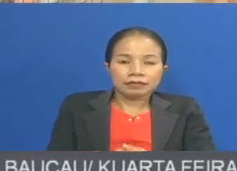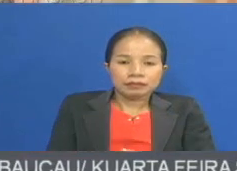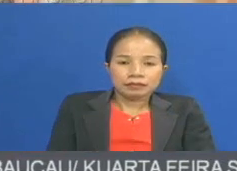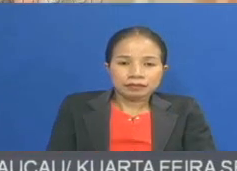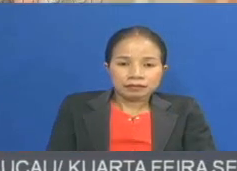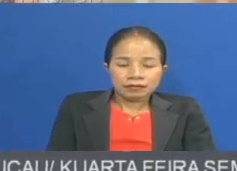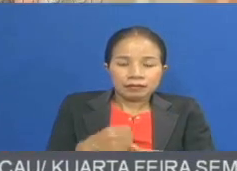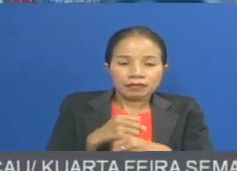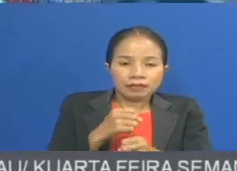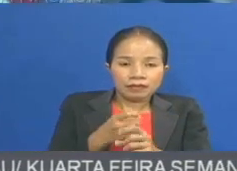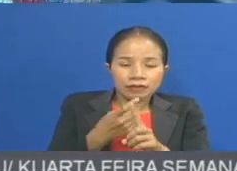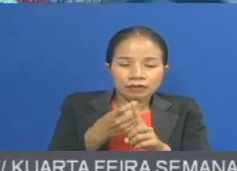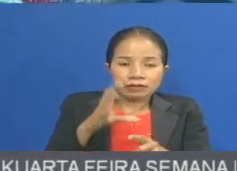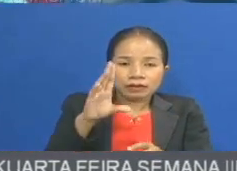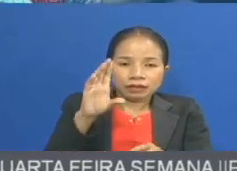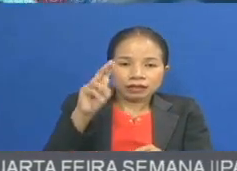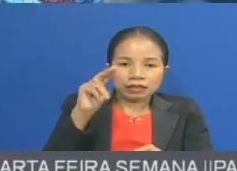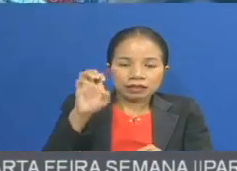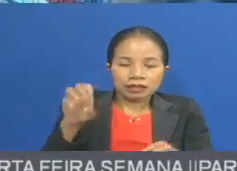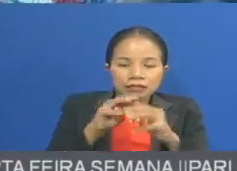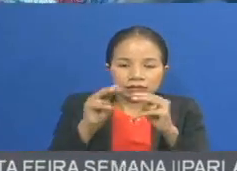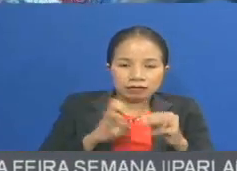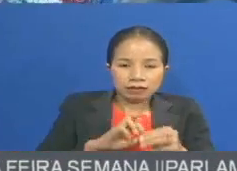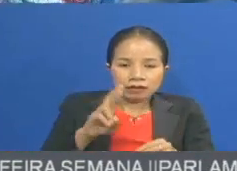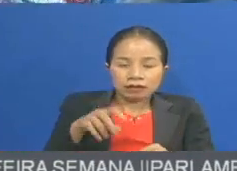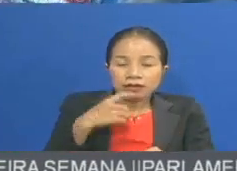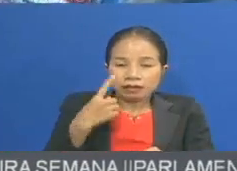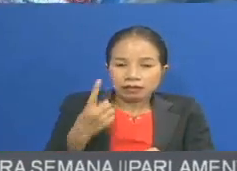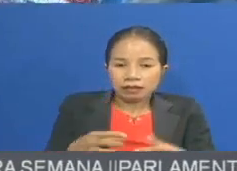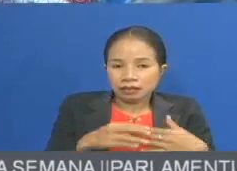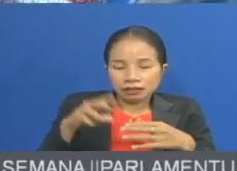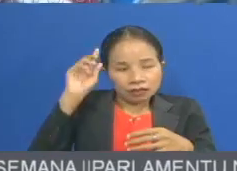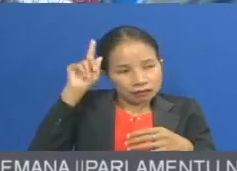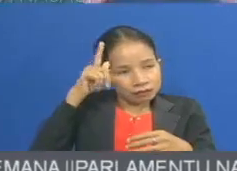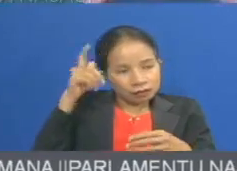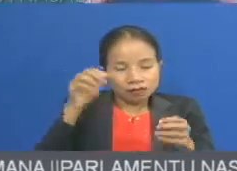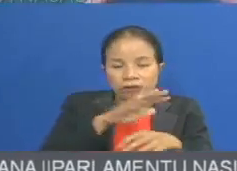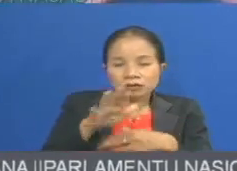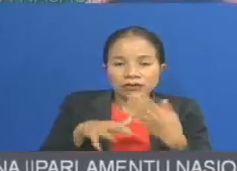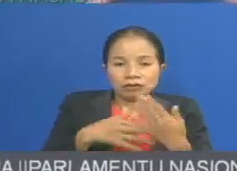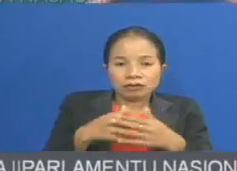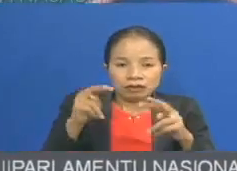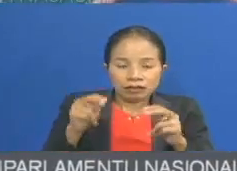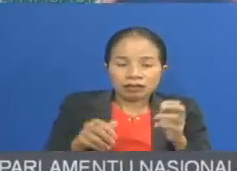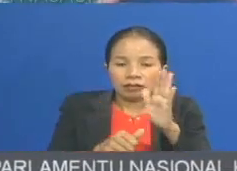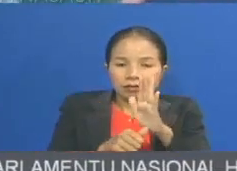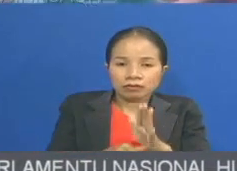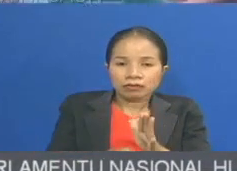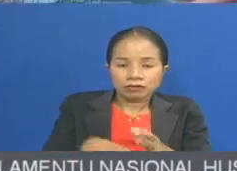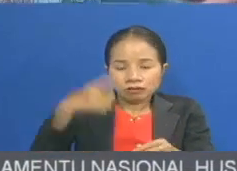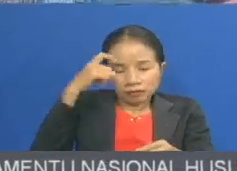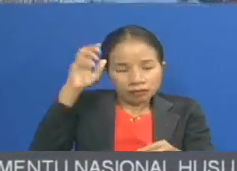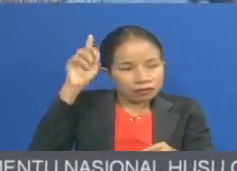nebe realiza Russuba no município Hermera Hateten. Líder político Rotu tem que ter uma maturidade